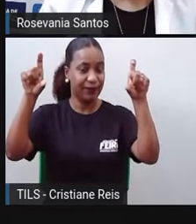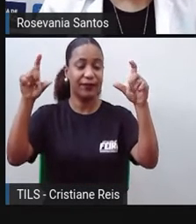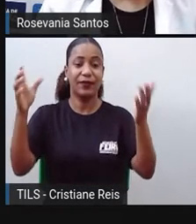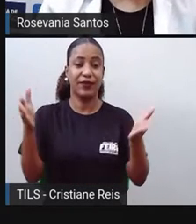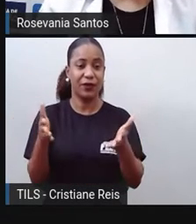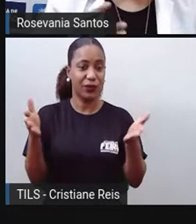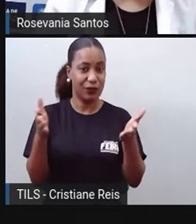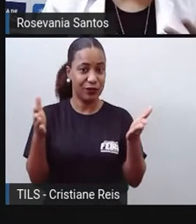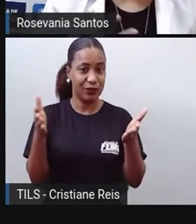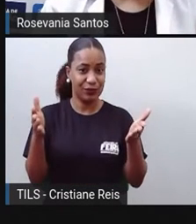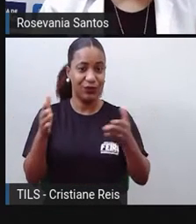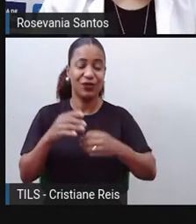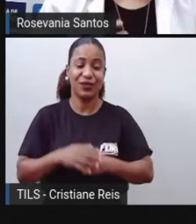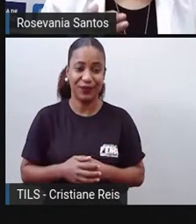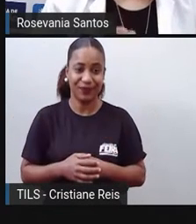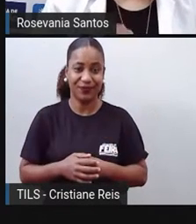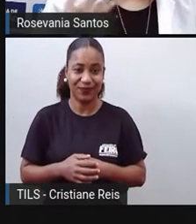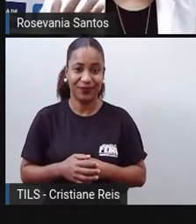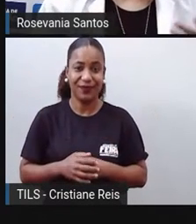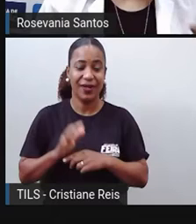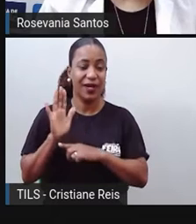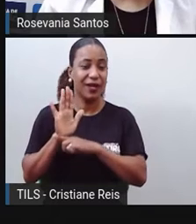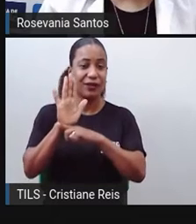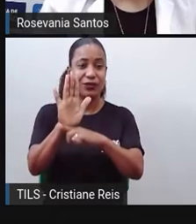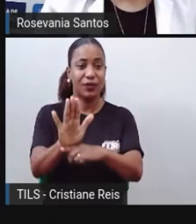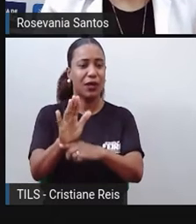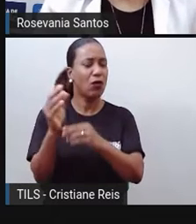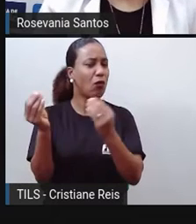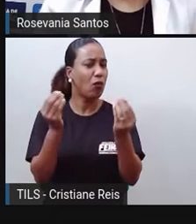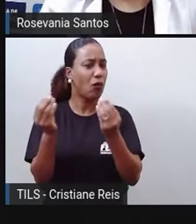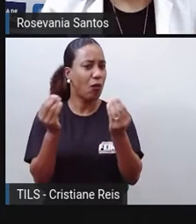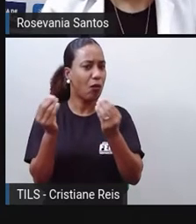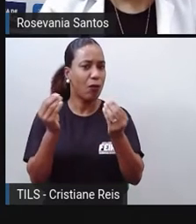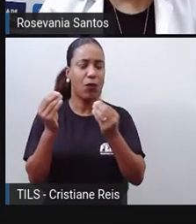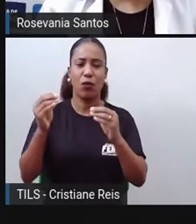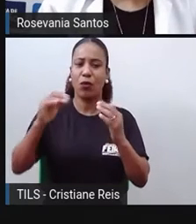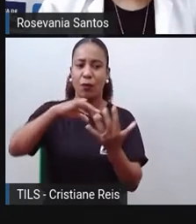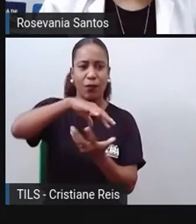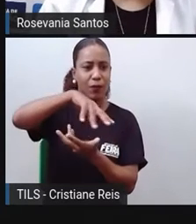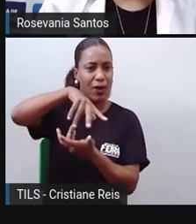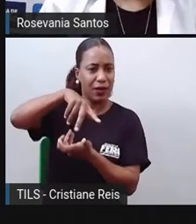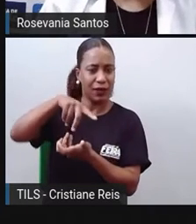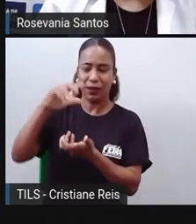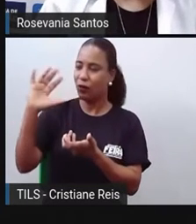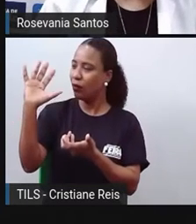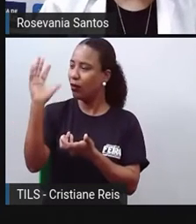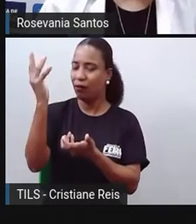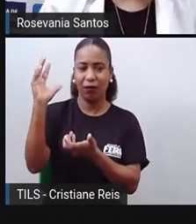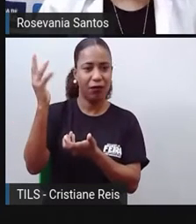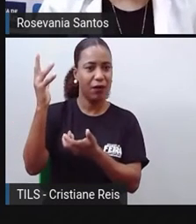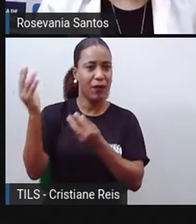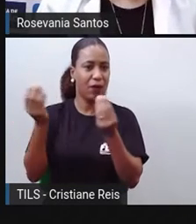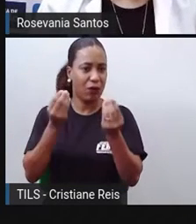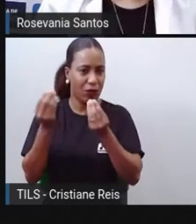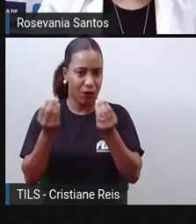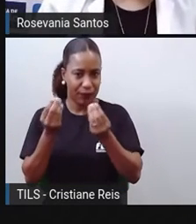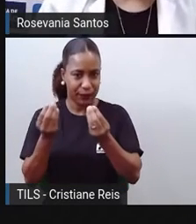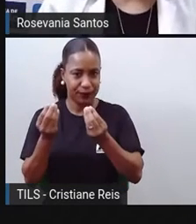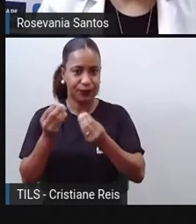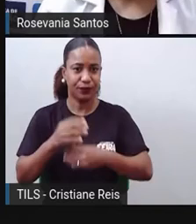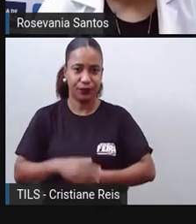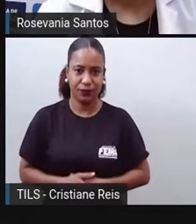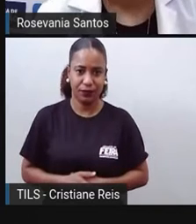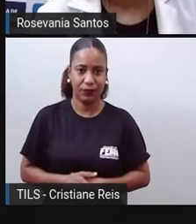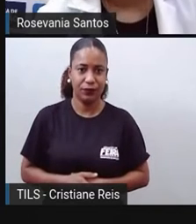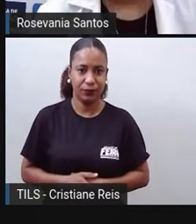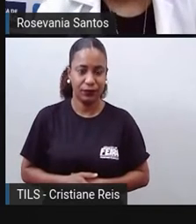ajudar também a gente até entender essa dinâmica climática do nosso planeta. Como eu já dei a entender para vocês, né, nós vamos falar